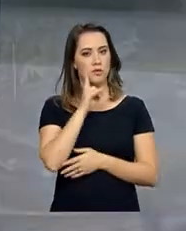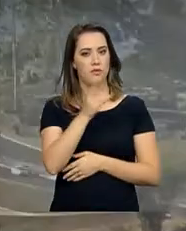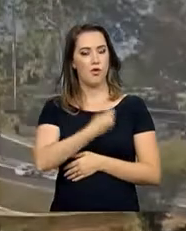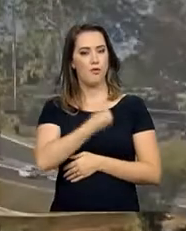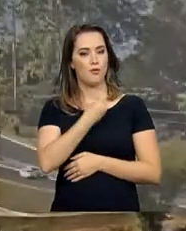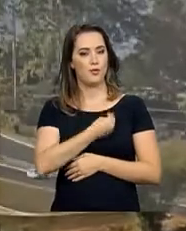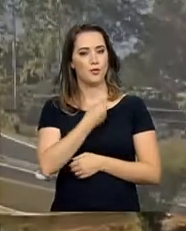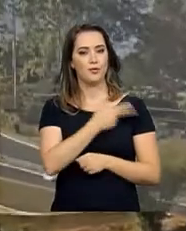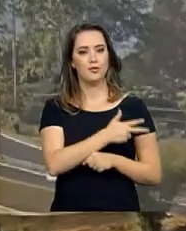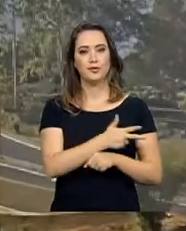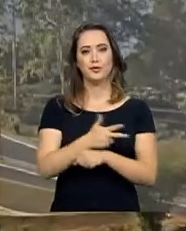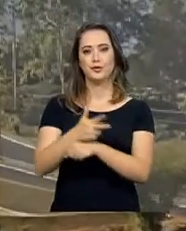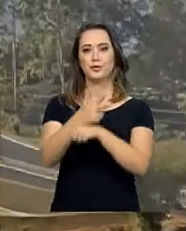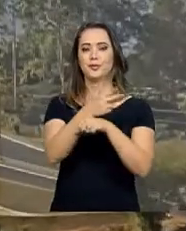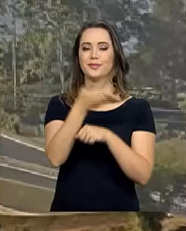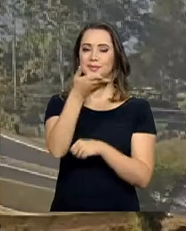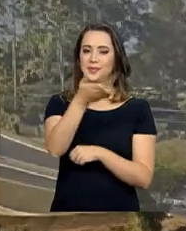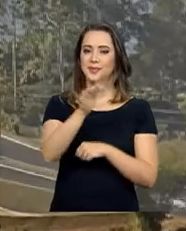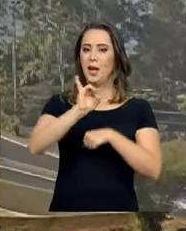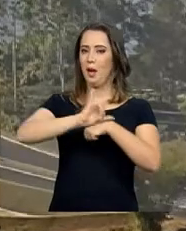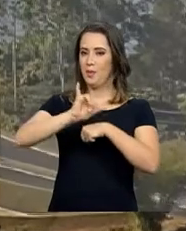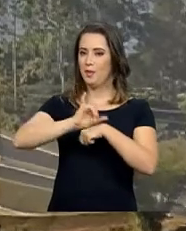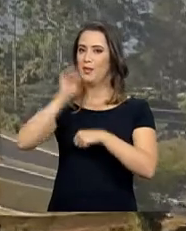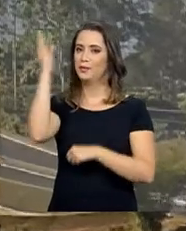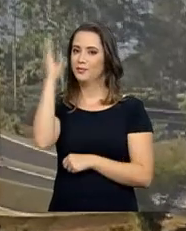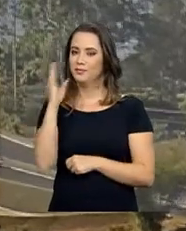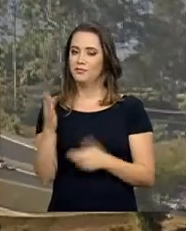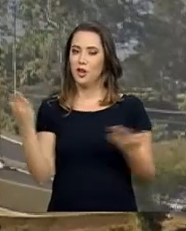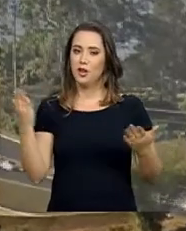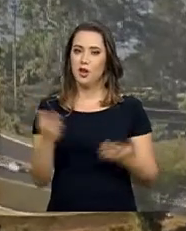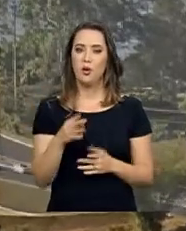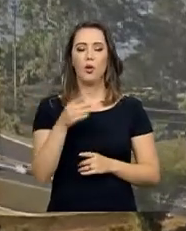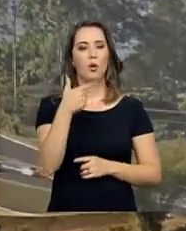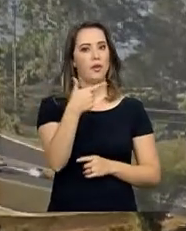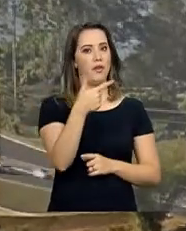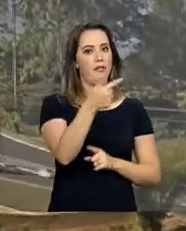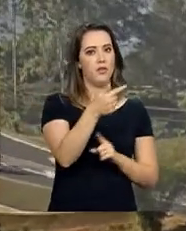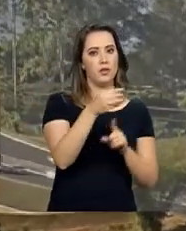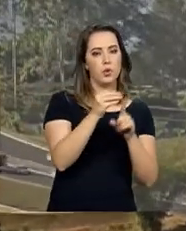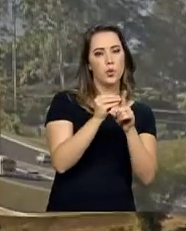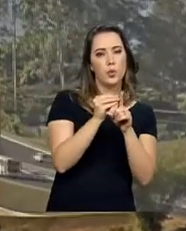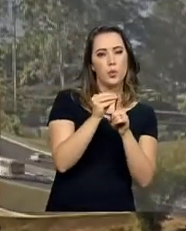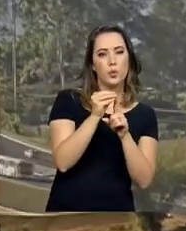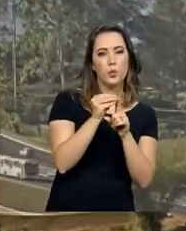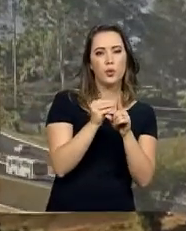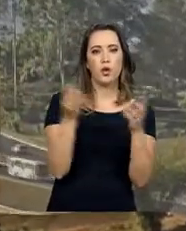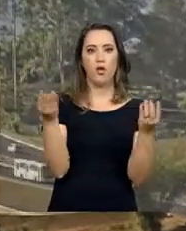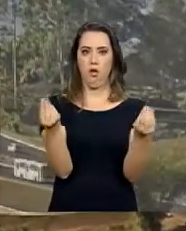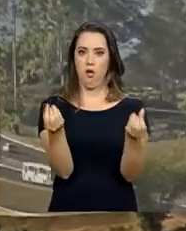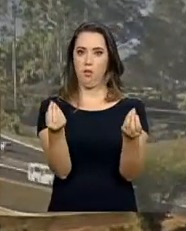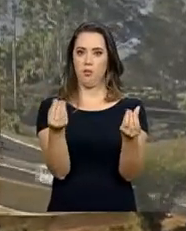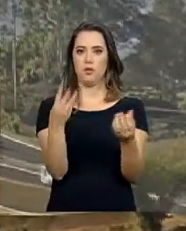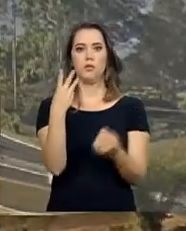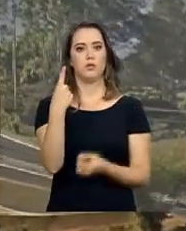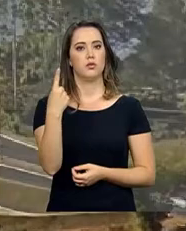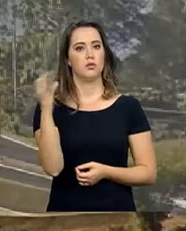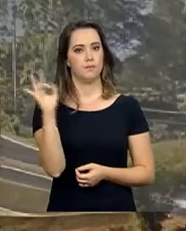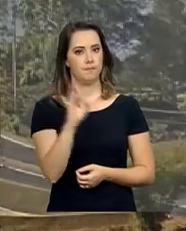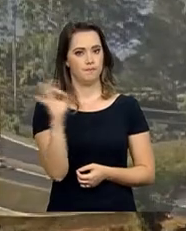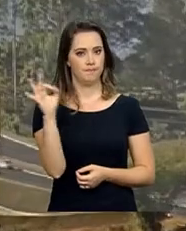imagens ao vivo da Capital Federal. Neste momento, faz 27 graus e a umidade relativa do ar está em